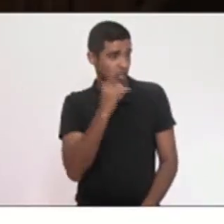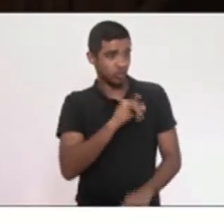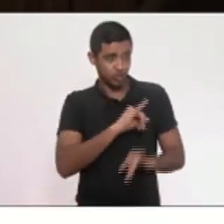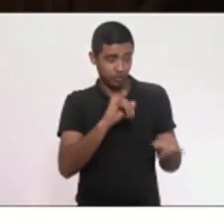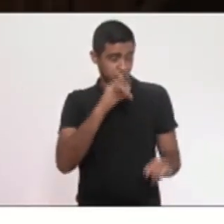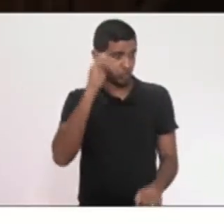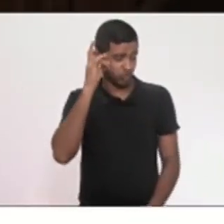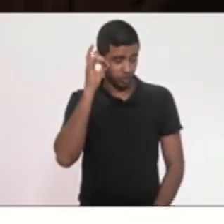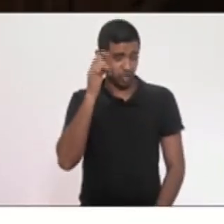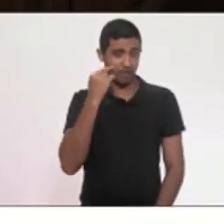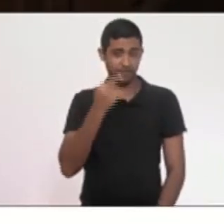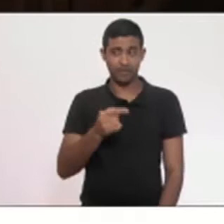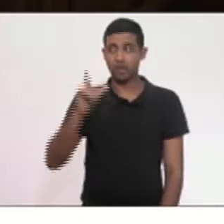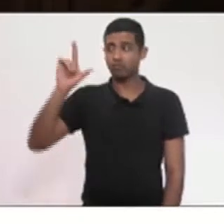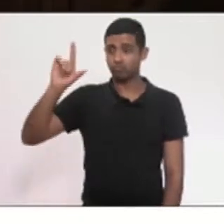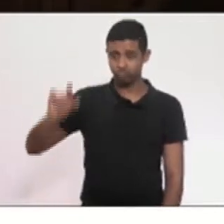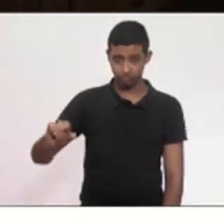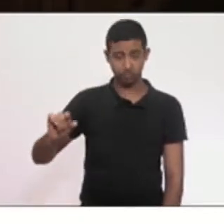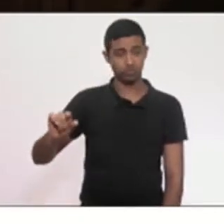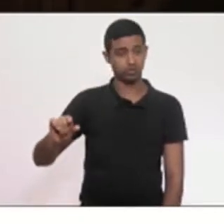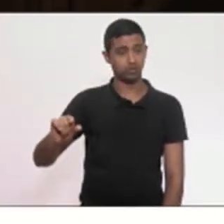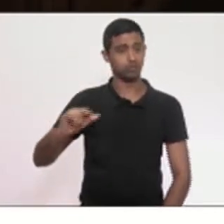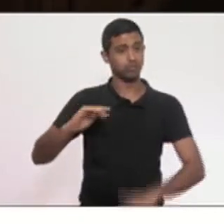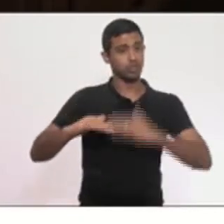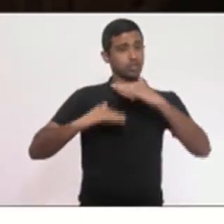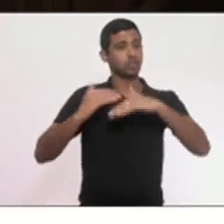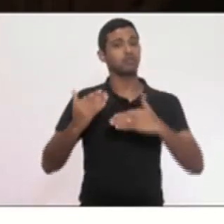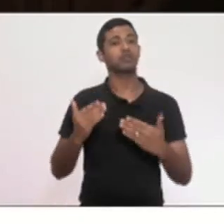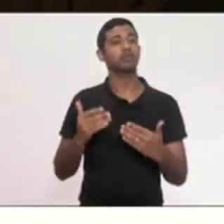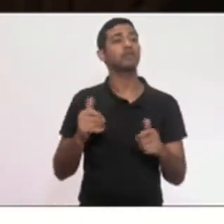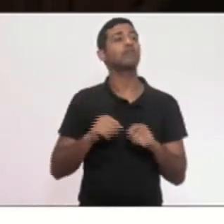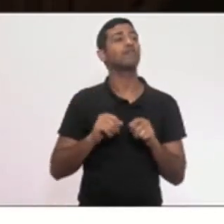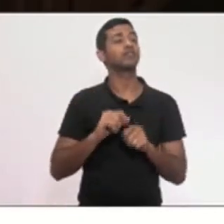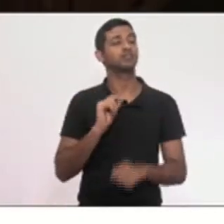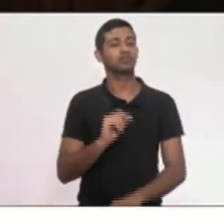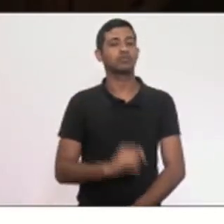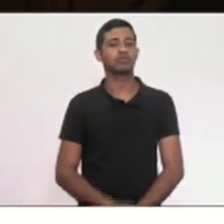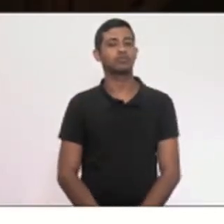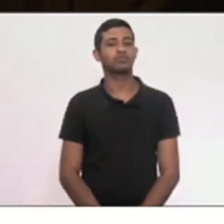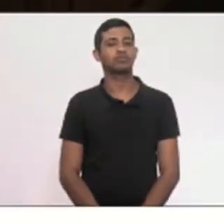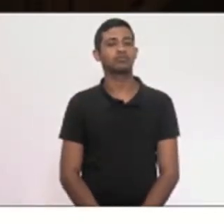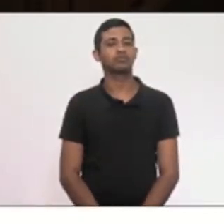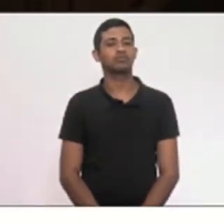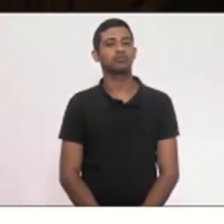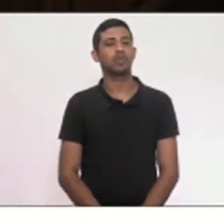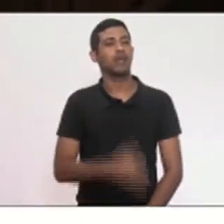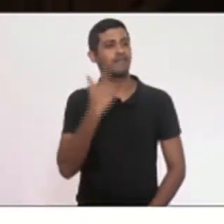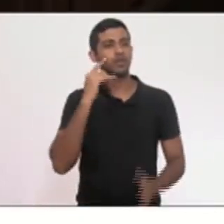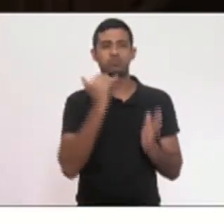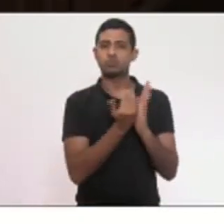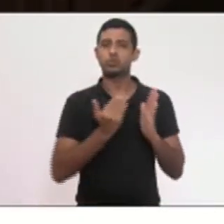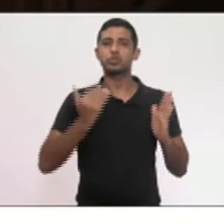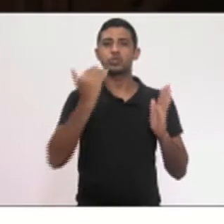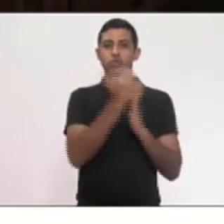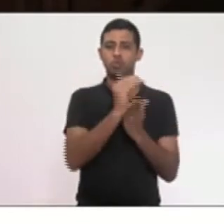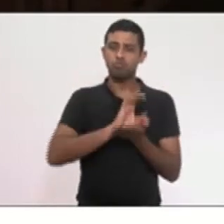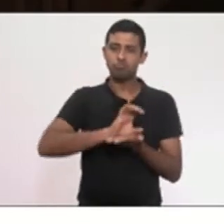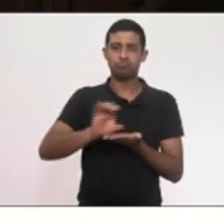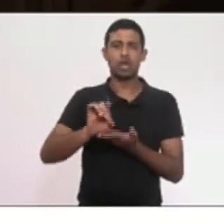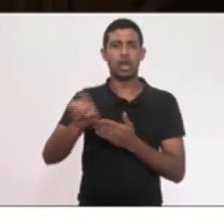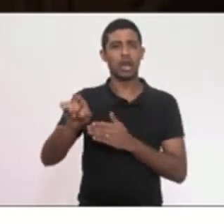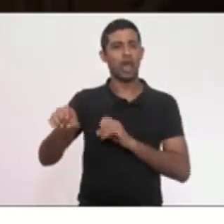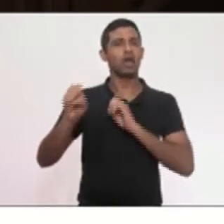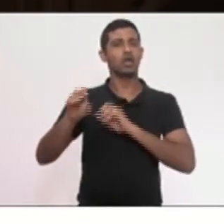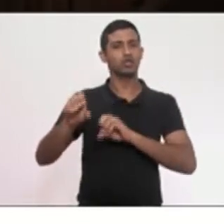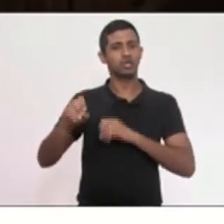perspectiva de redução do crescimento econômico, o que seria feito? Aumentar os investimentos em educação,